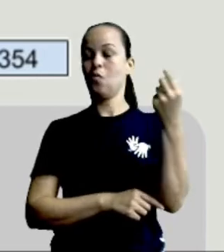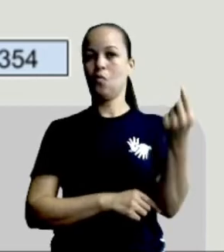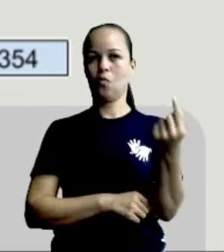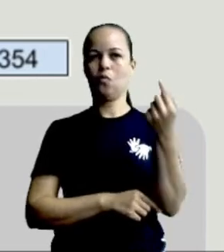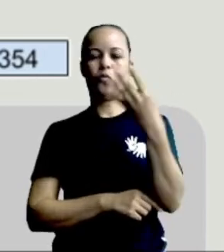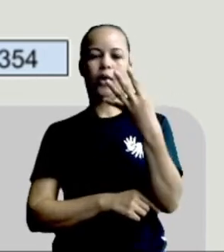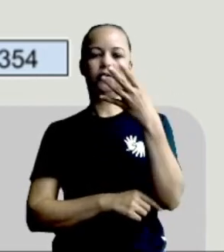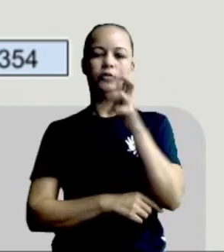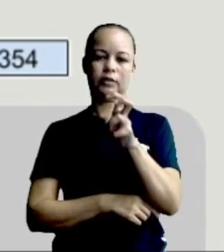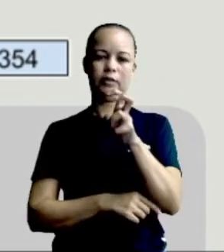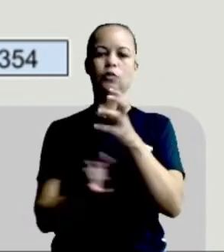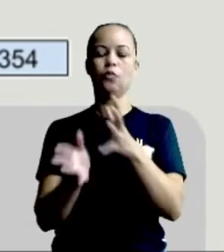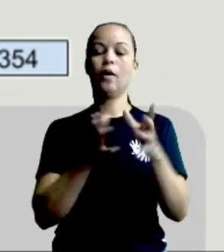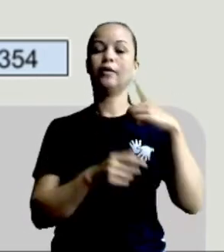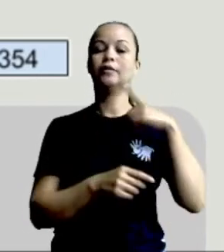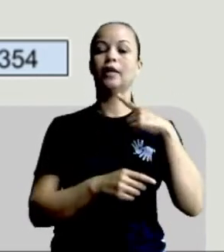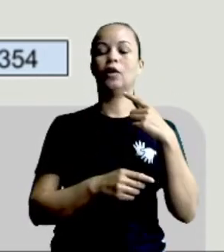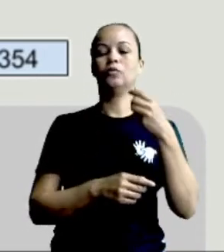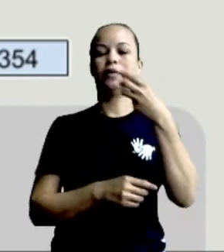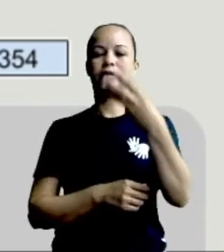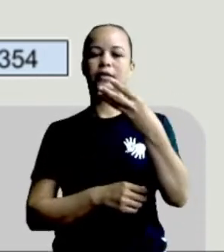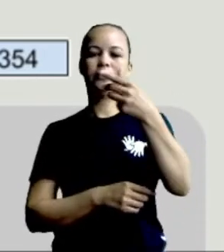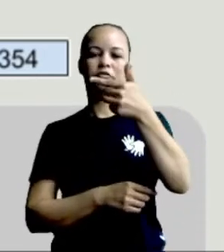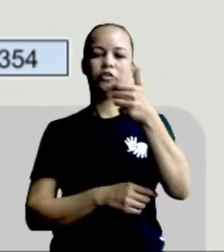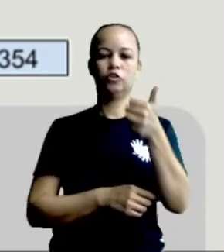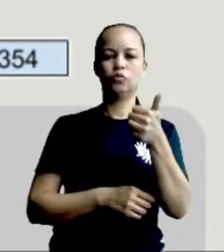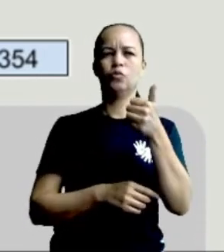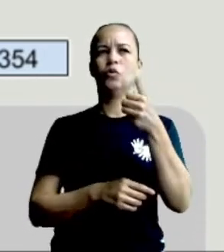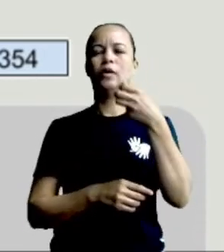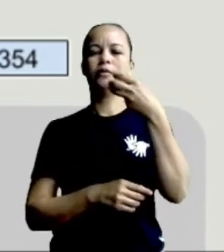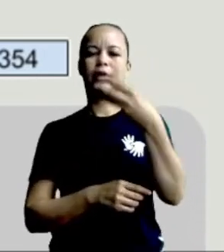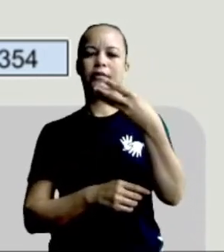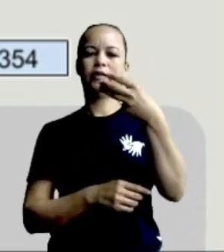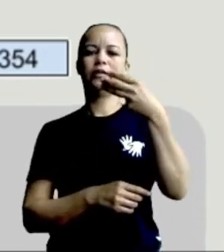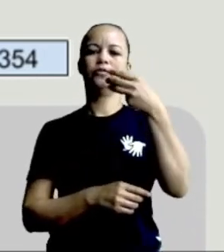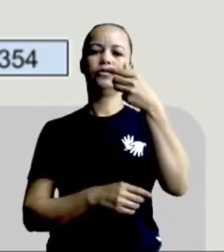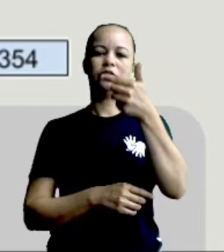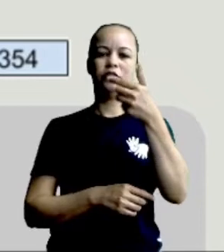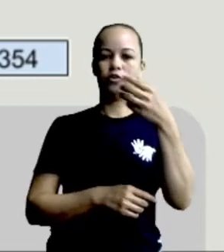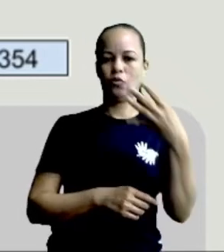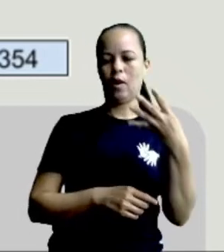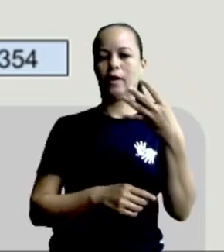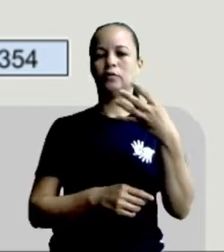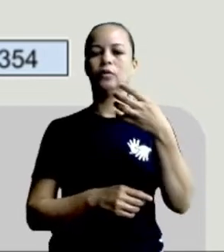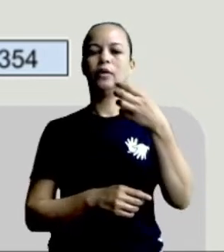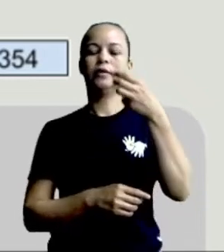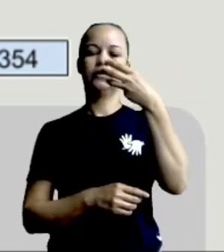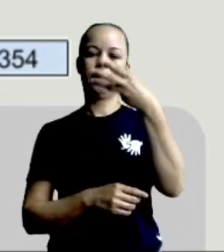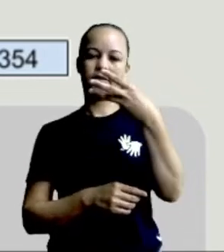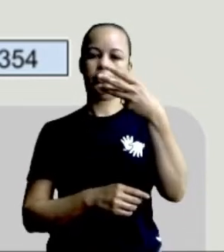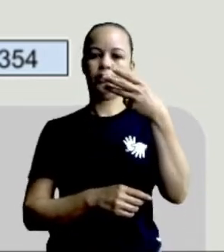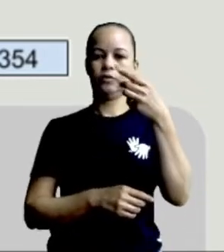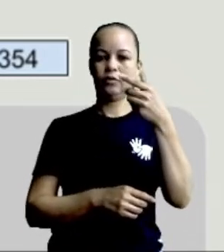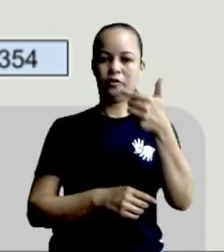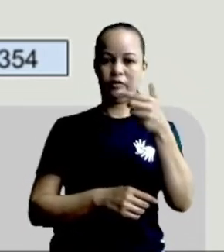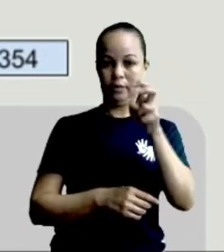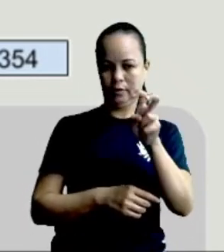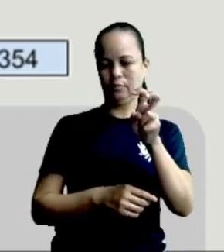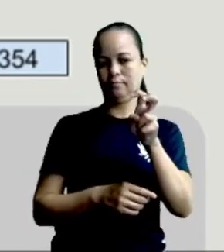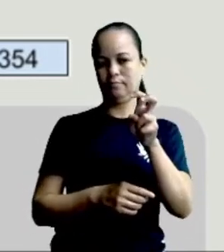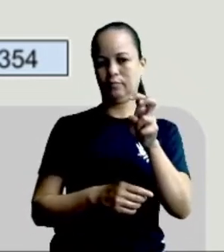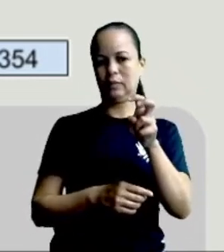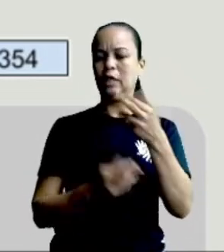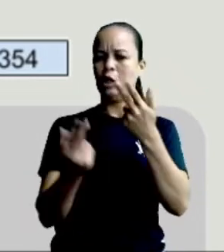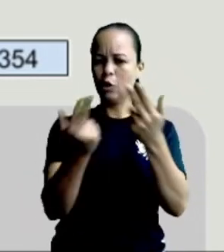unidade. E aí eu tenho quem? 321, 324, 325. O mesmo ocorre com o número